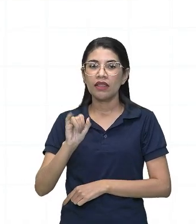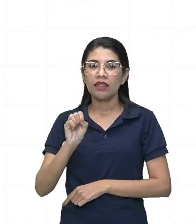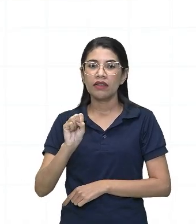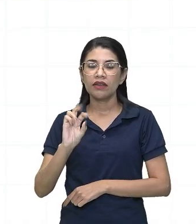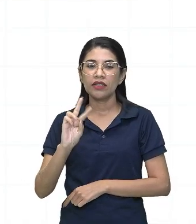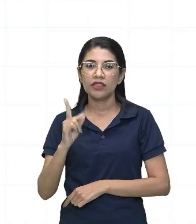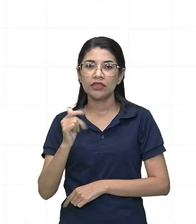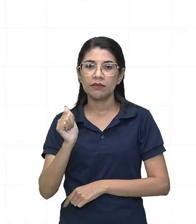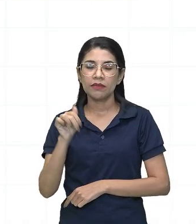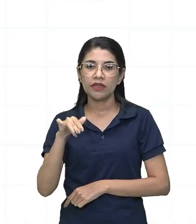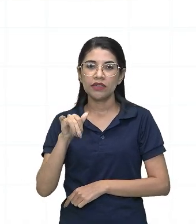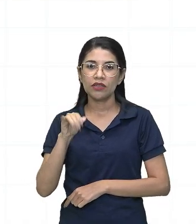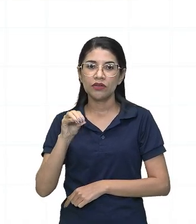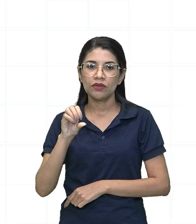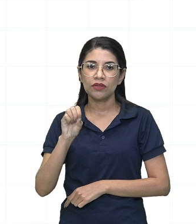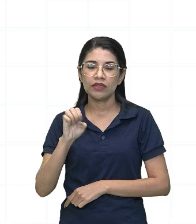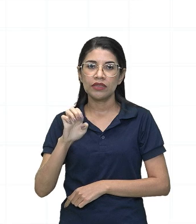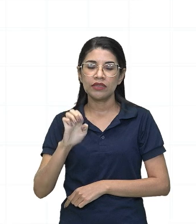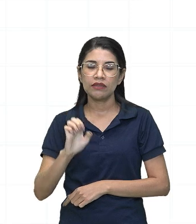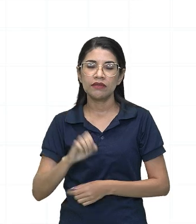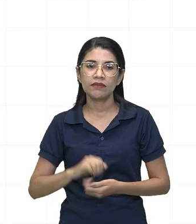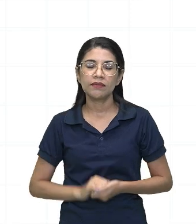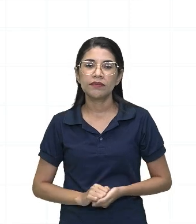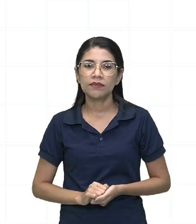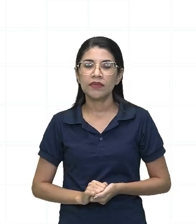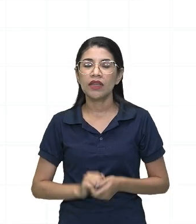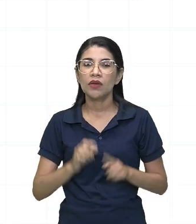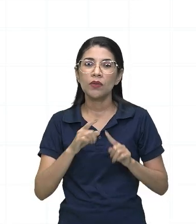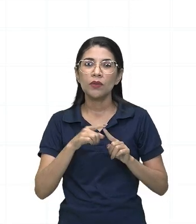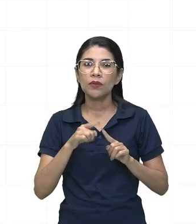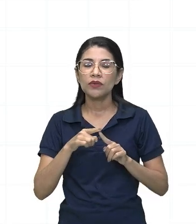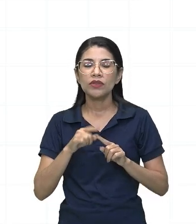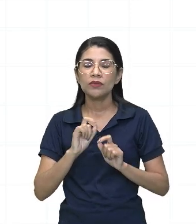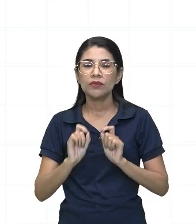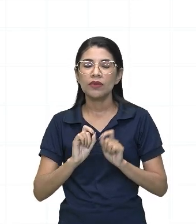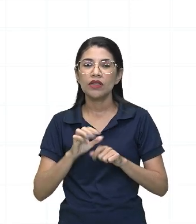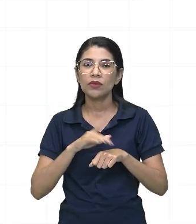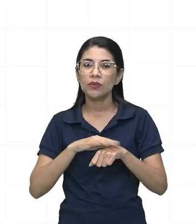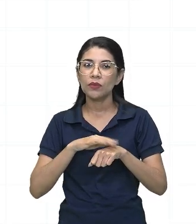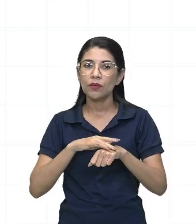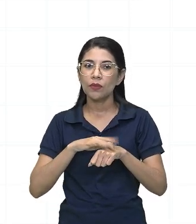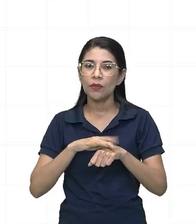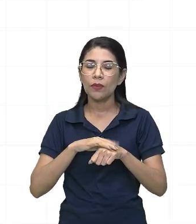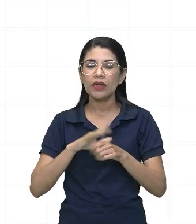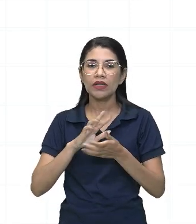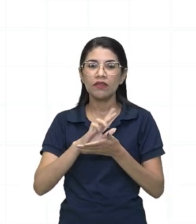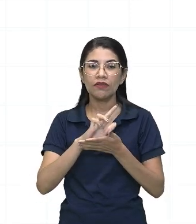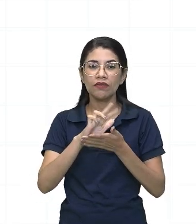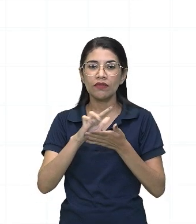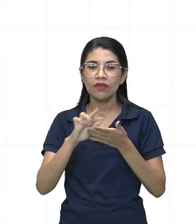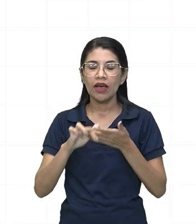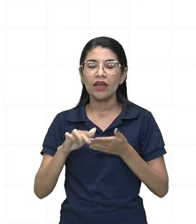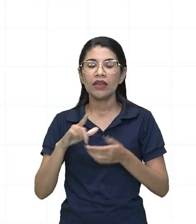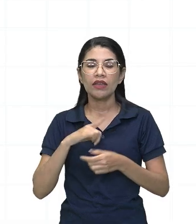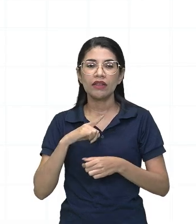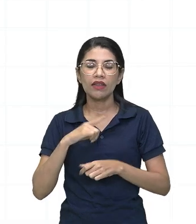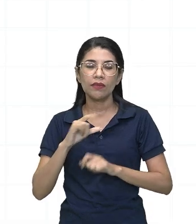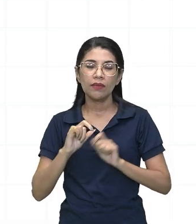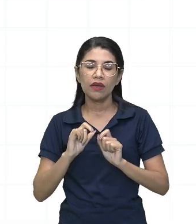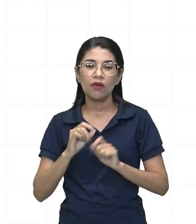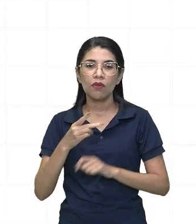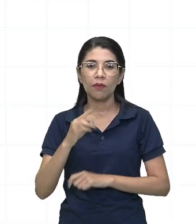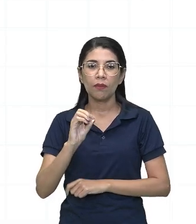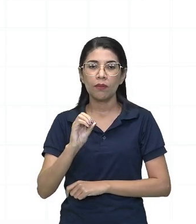A leishmaniose é conjunto de doenças causadas por protozoários do